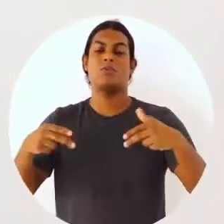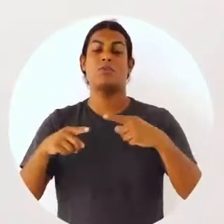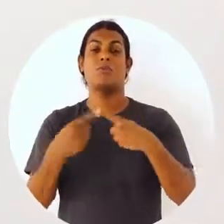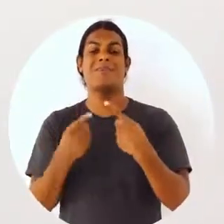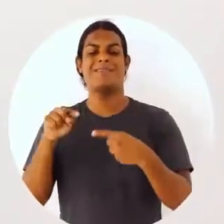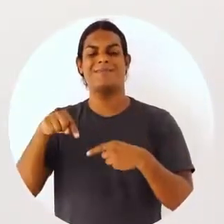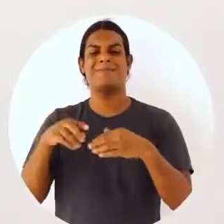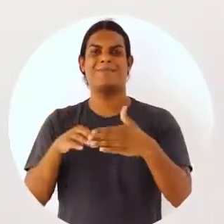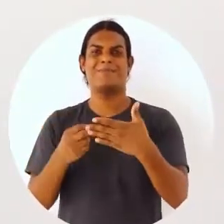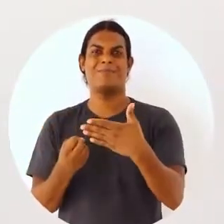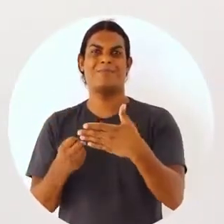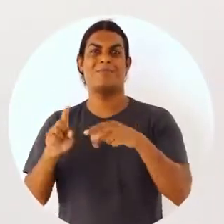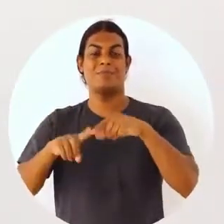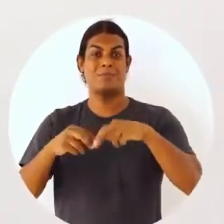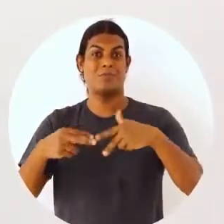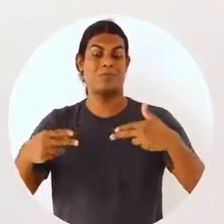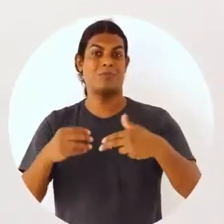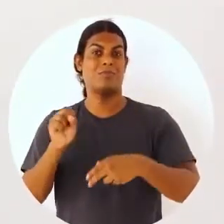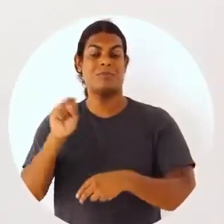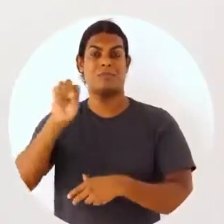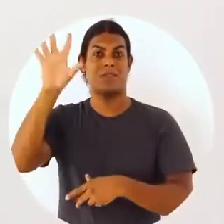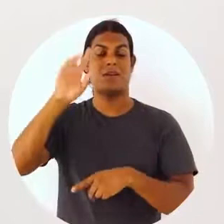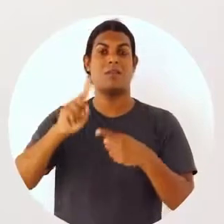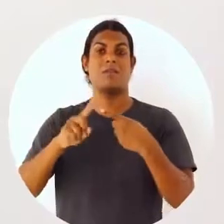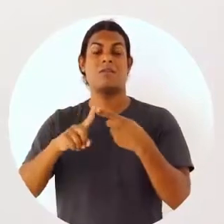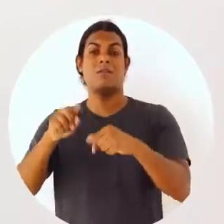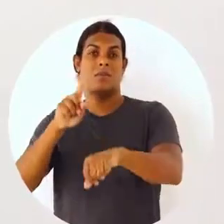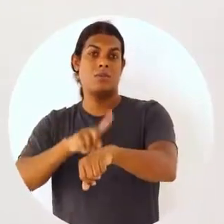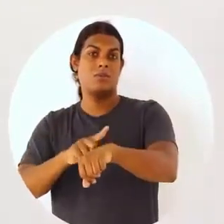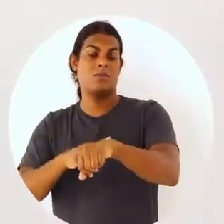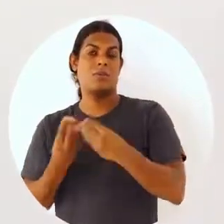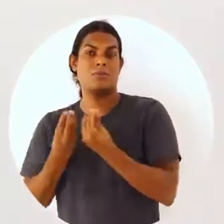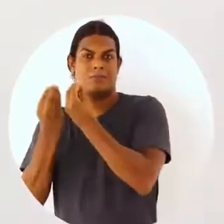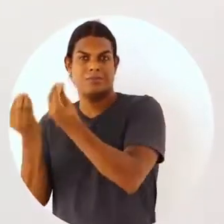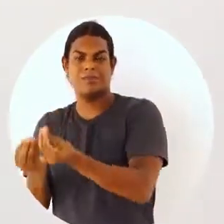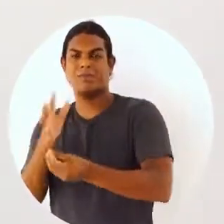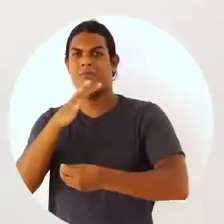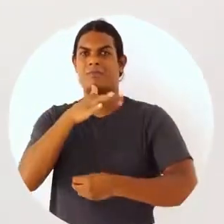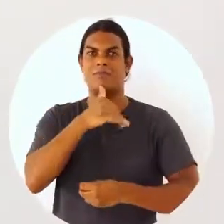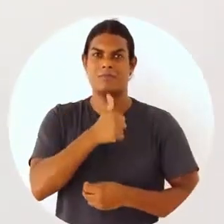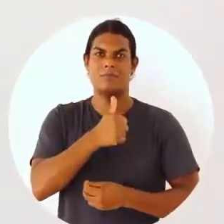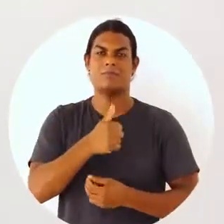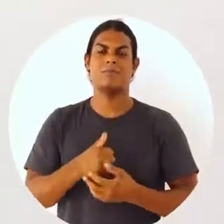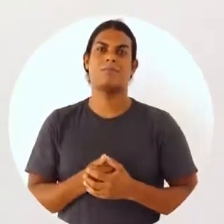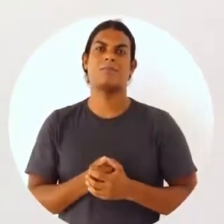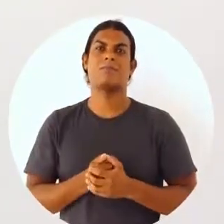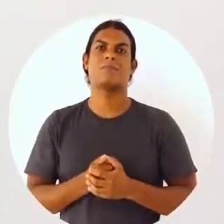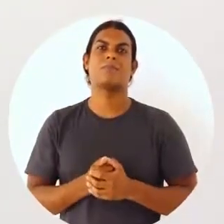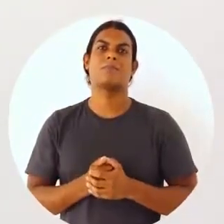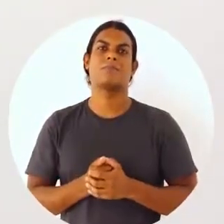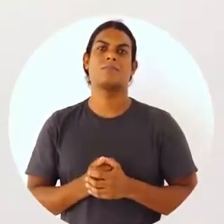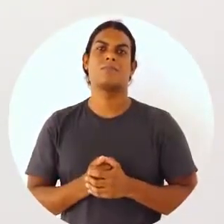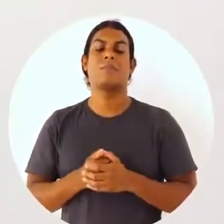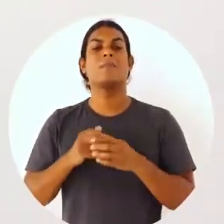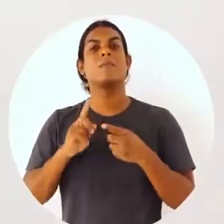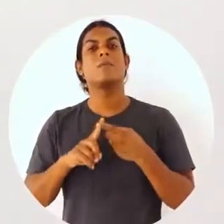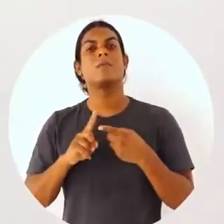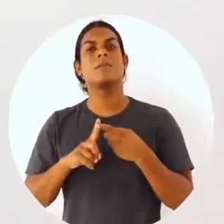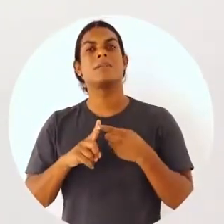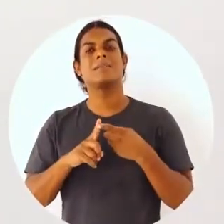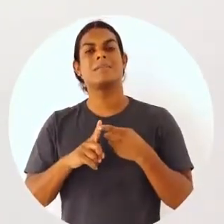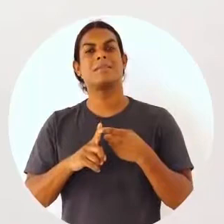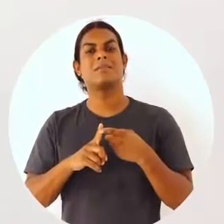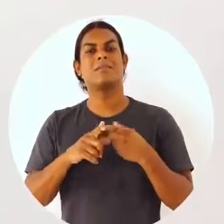e fazia com que também o tempo dele de entrega fosse demorado. Além disso, existia um